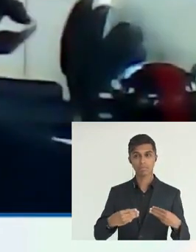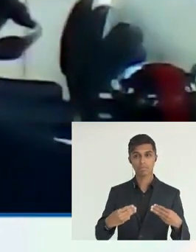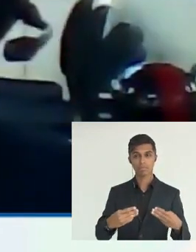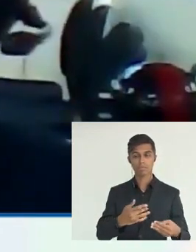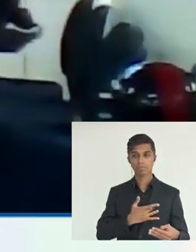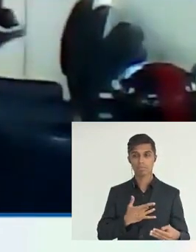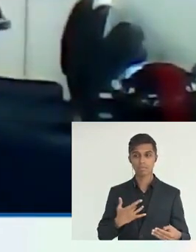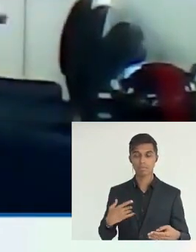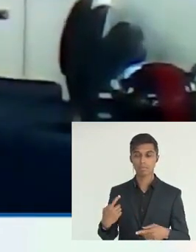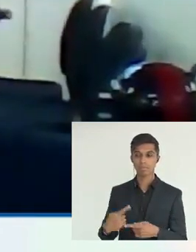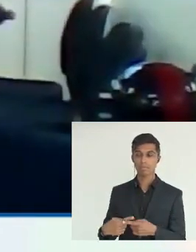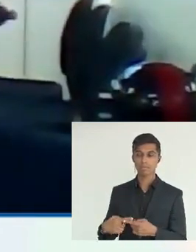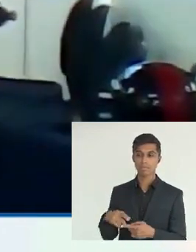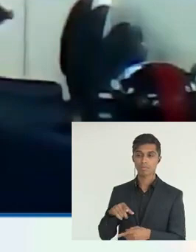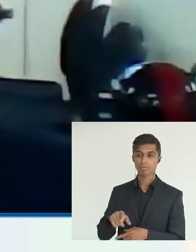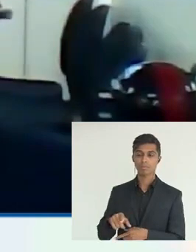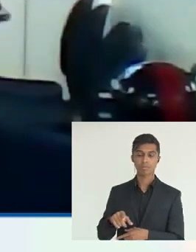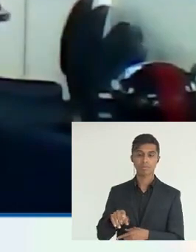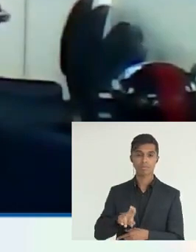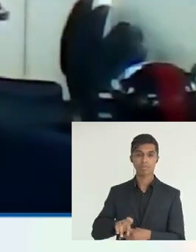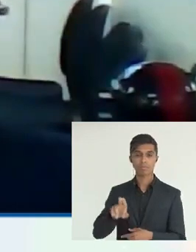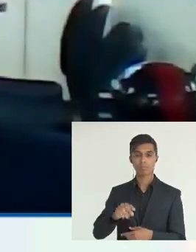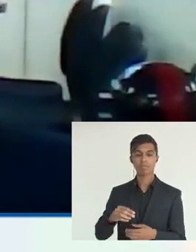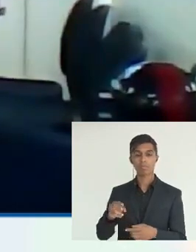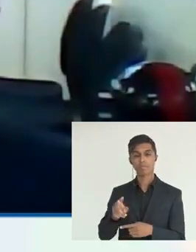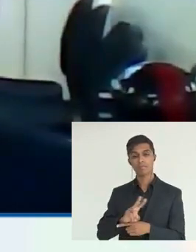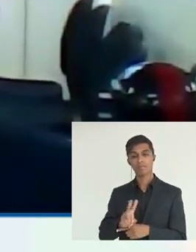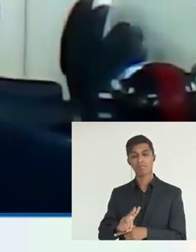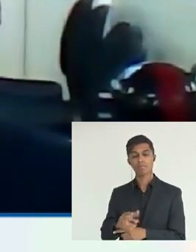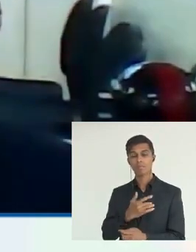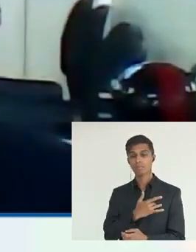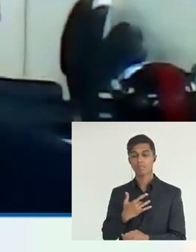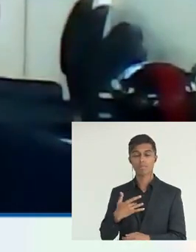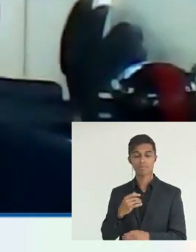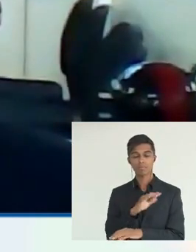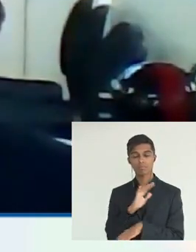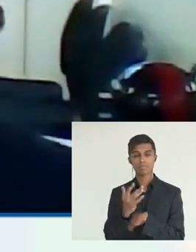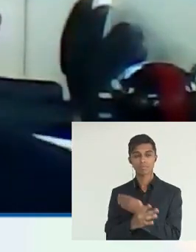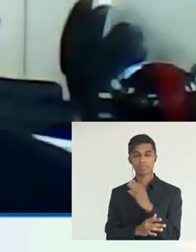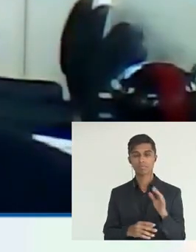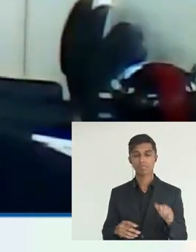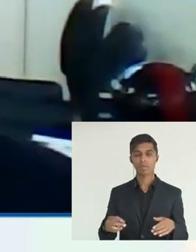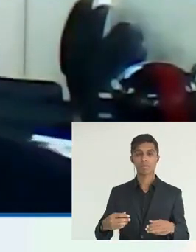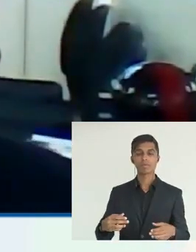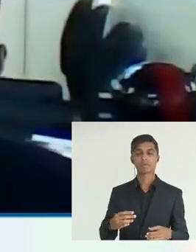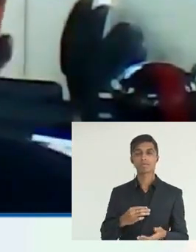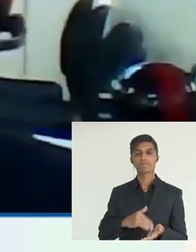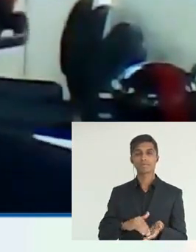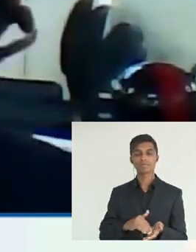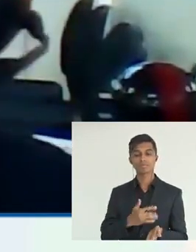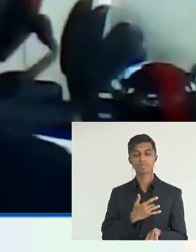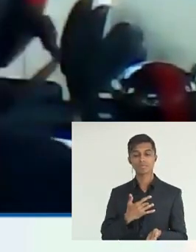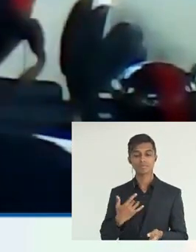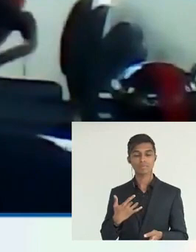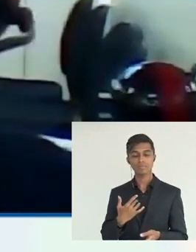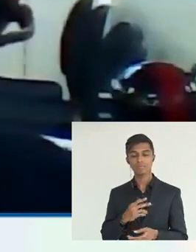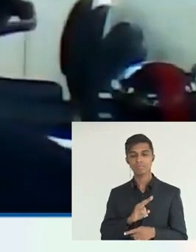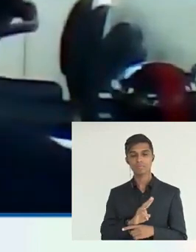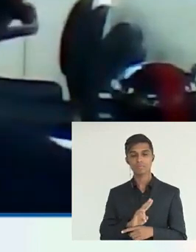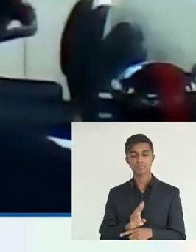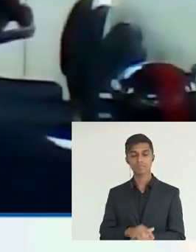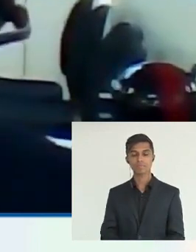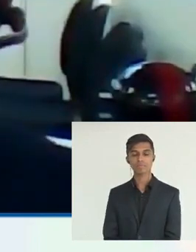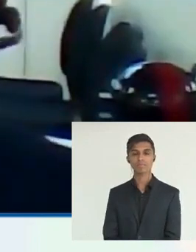Saúde, por intermédio aí da Vigilância em Saúde Ambiental, da Secretaria de Vigilância em Saúde, né?